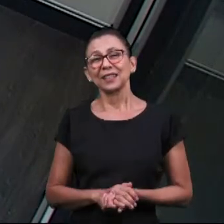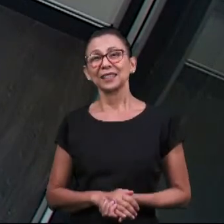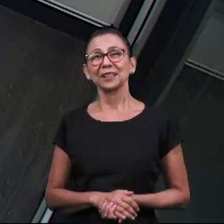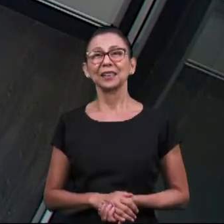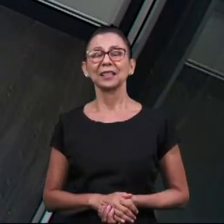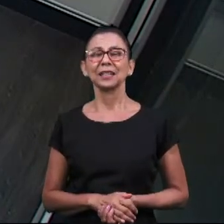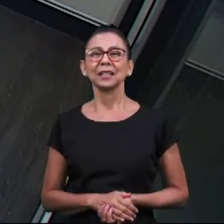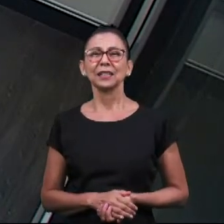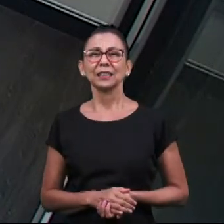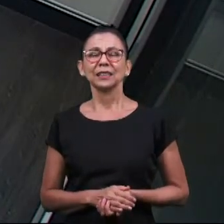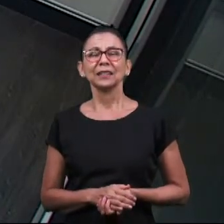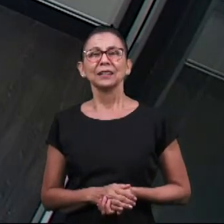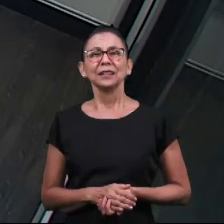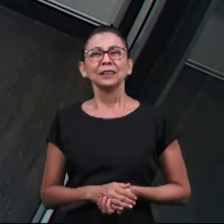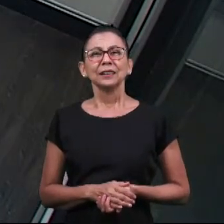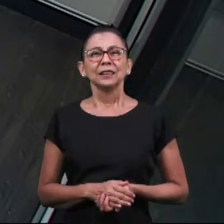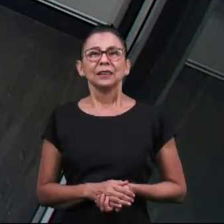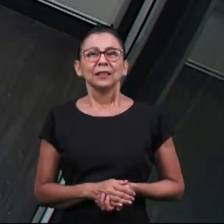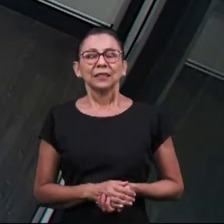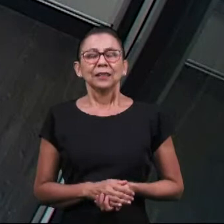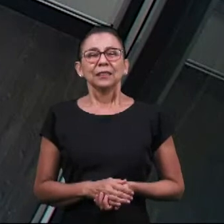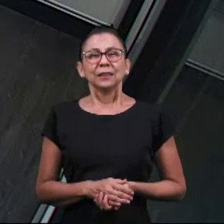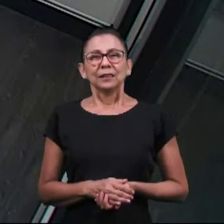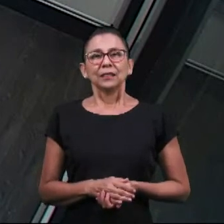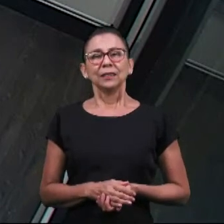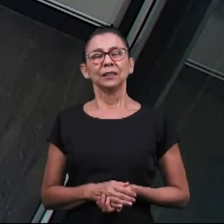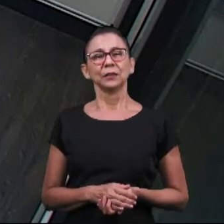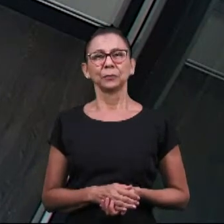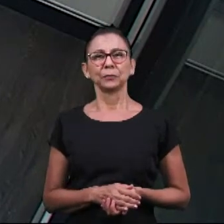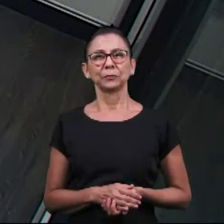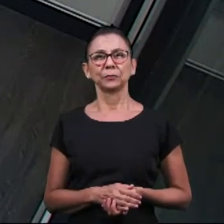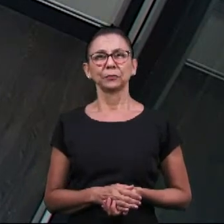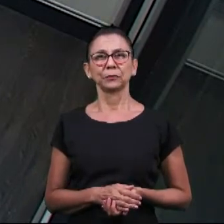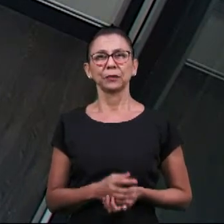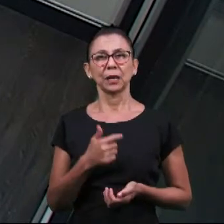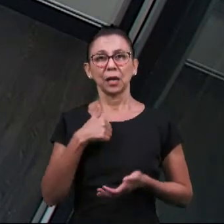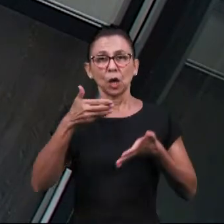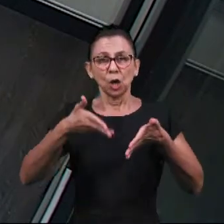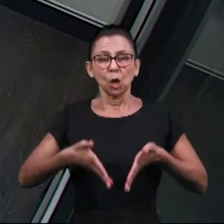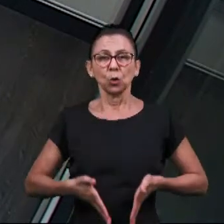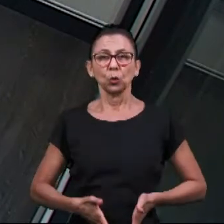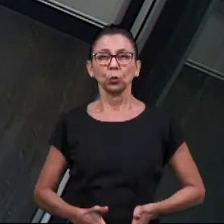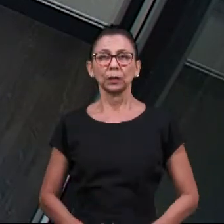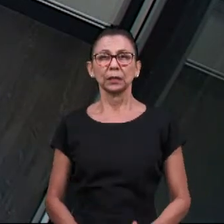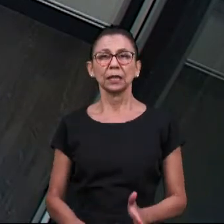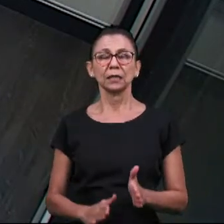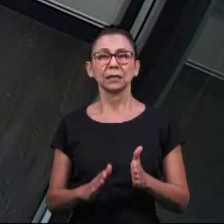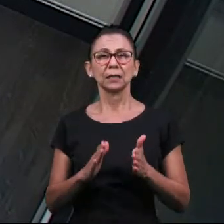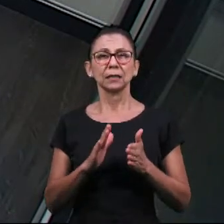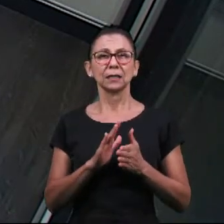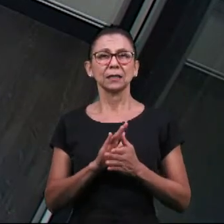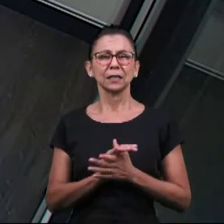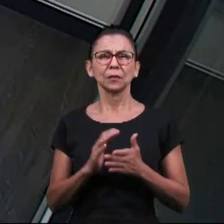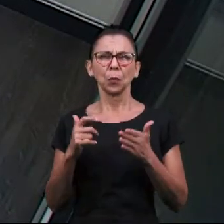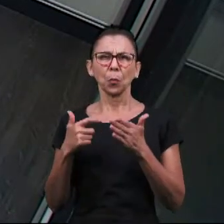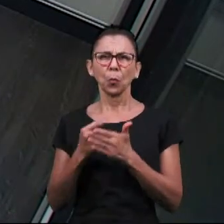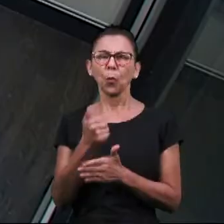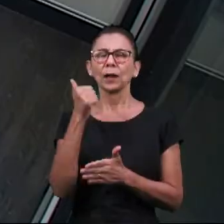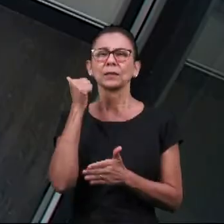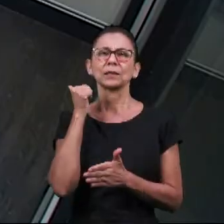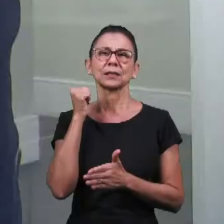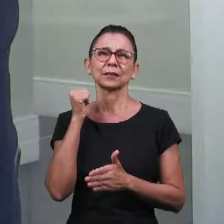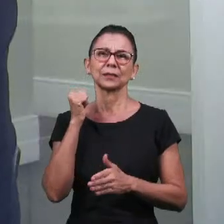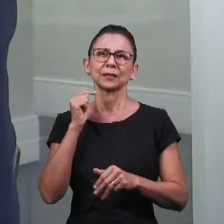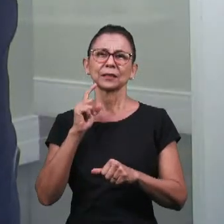nasci 1 ano antes da Igreja Maranata ser aberta, né? O Senhor fazer este chamado. E